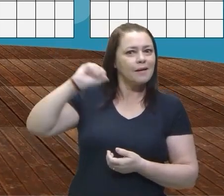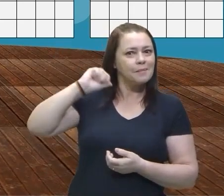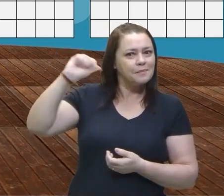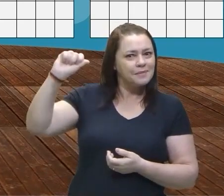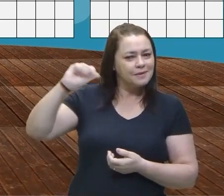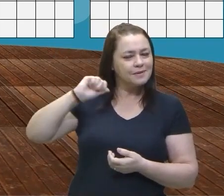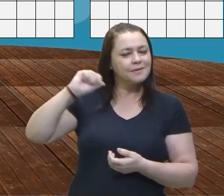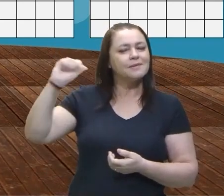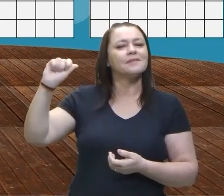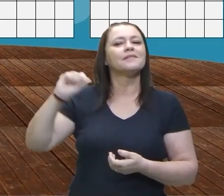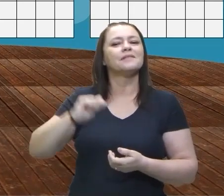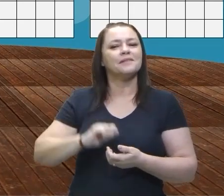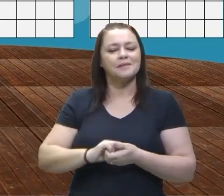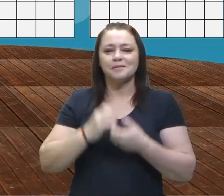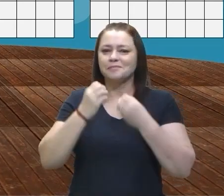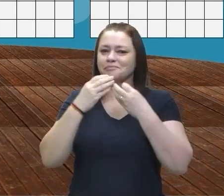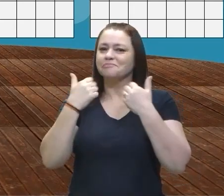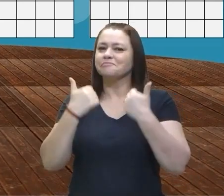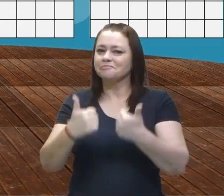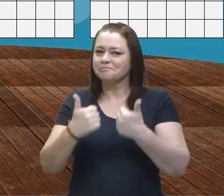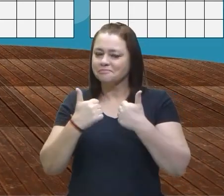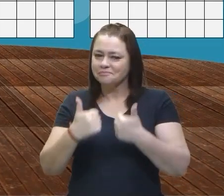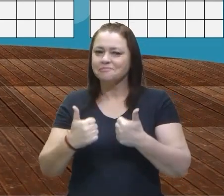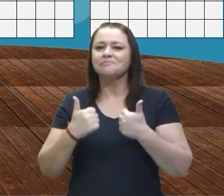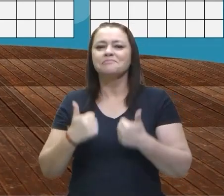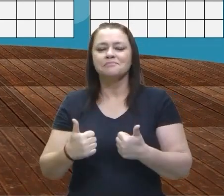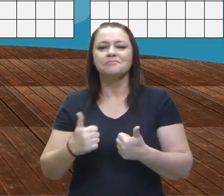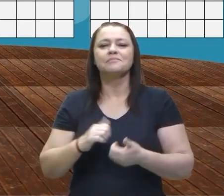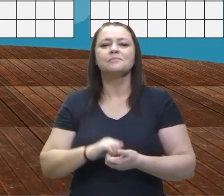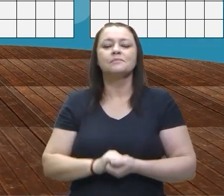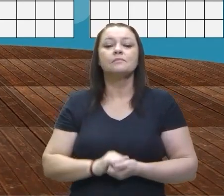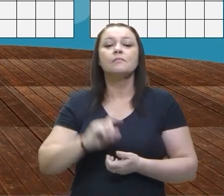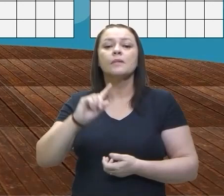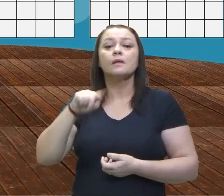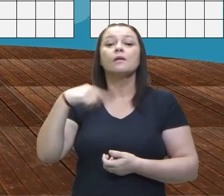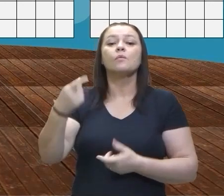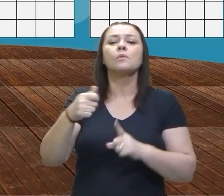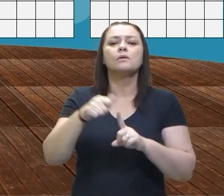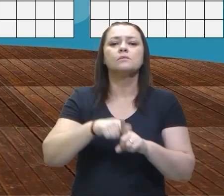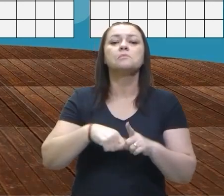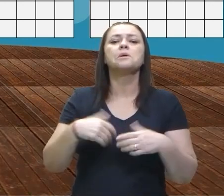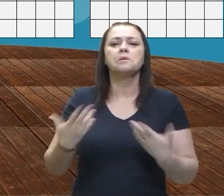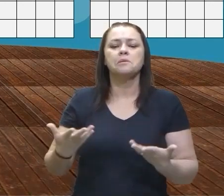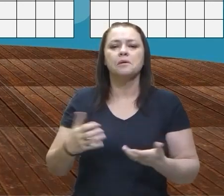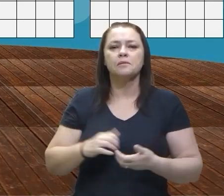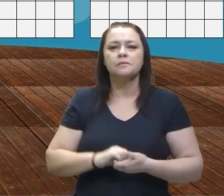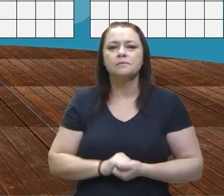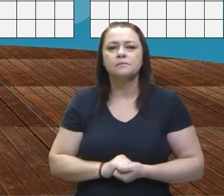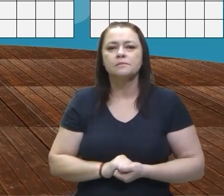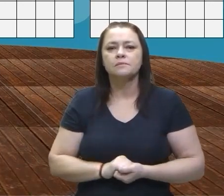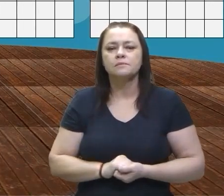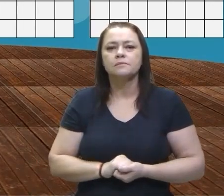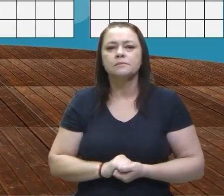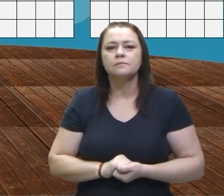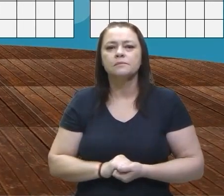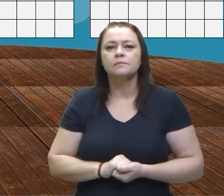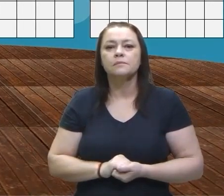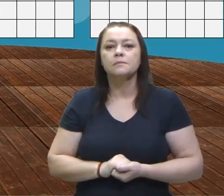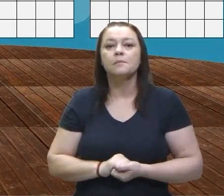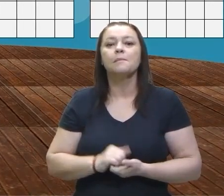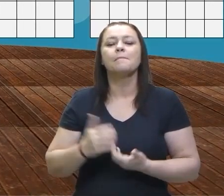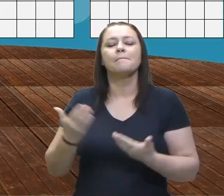abril. Muito bem, estou no quarto mês, abril. Vamos pro próximo mês? Como é o próximo mês? Vem